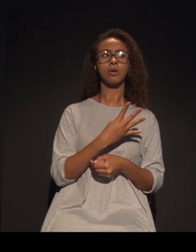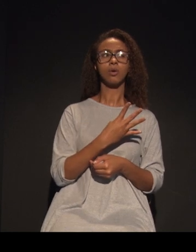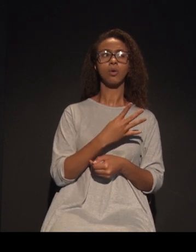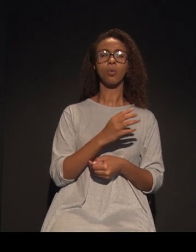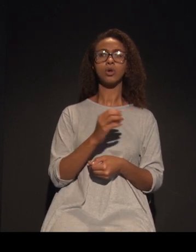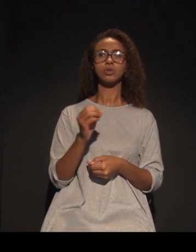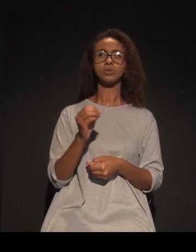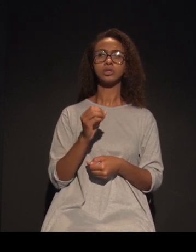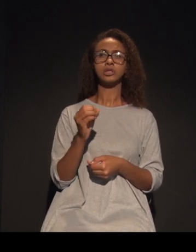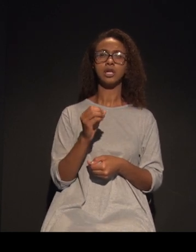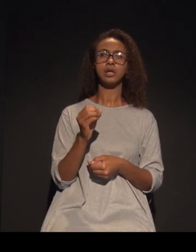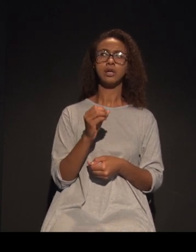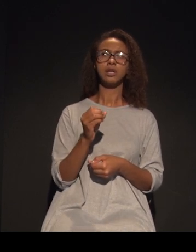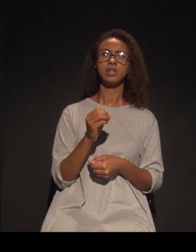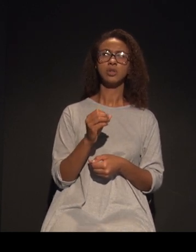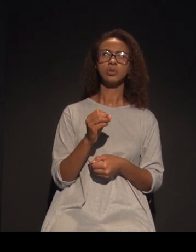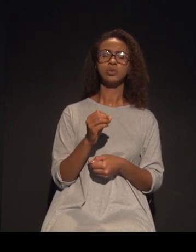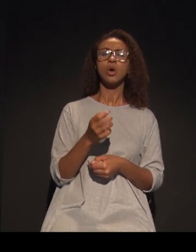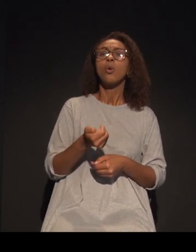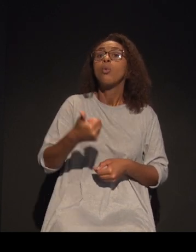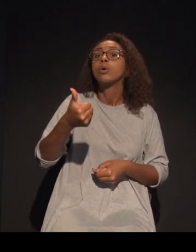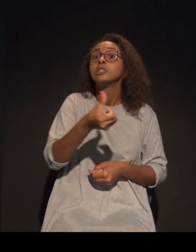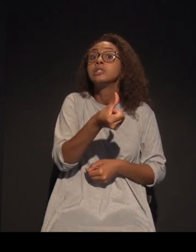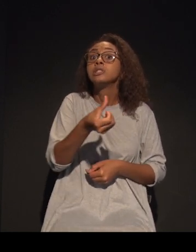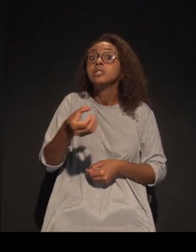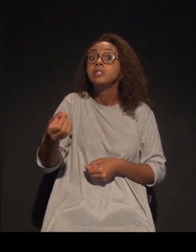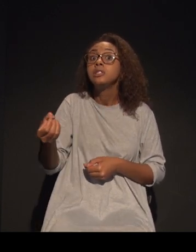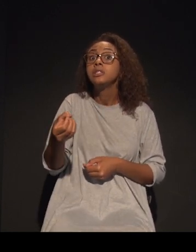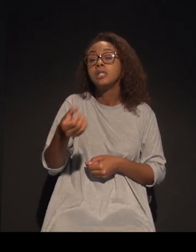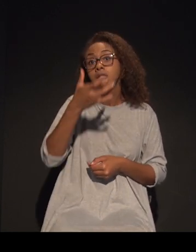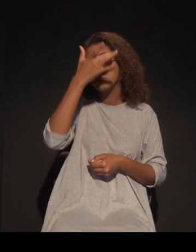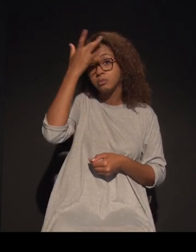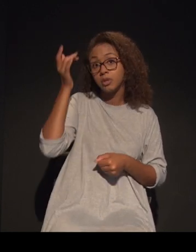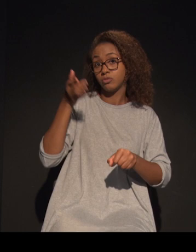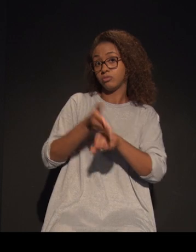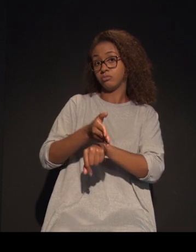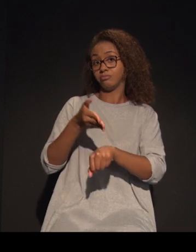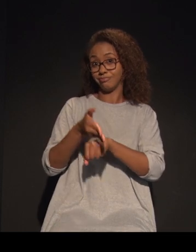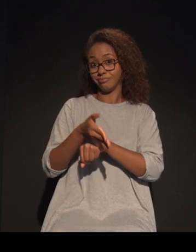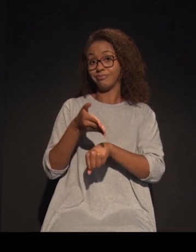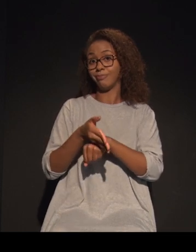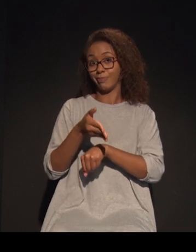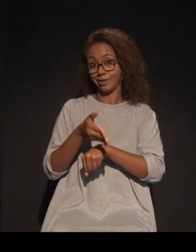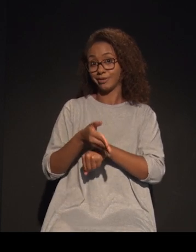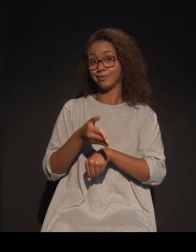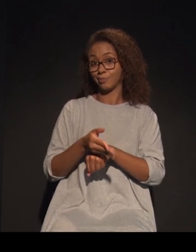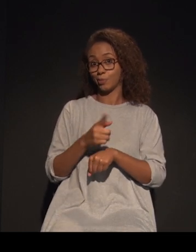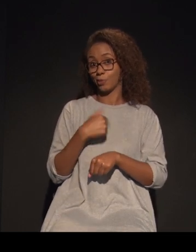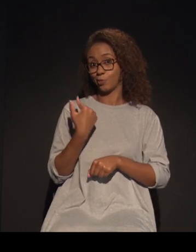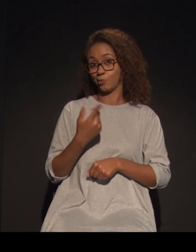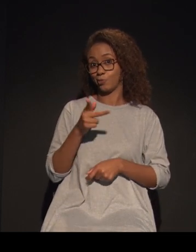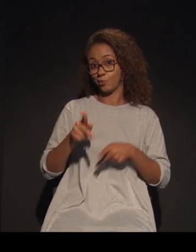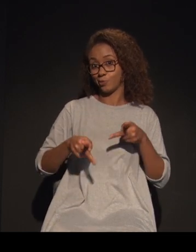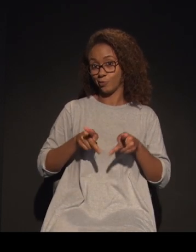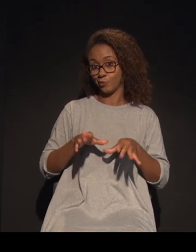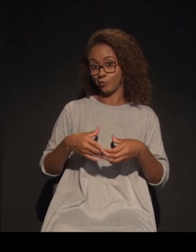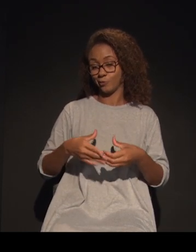terceiro deu quase 600 é participante né do povo palmarino